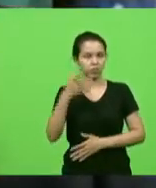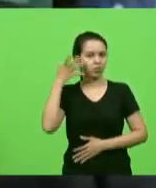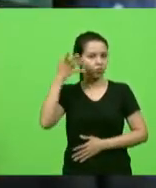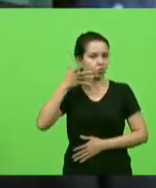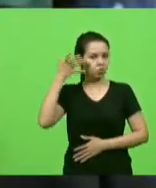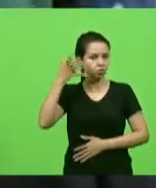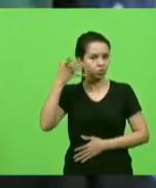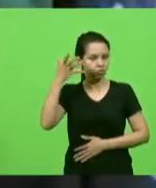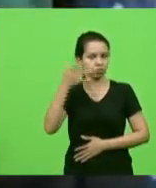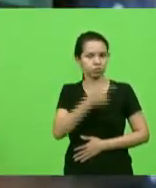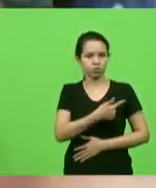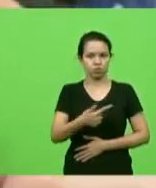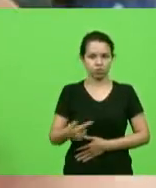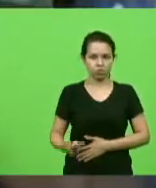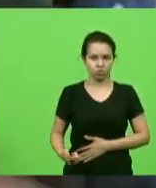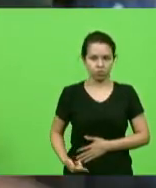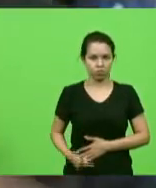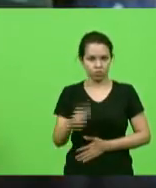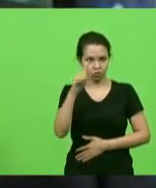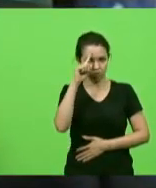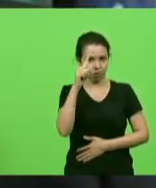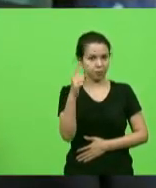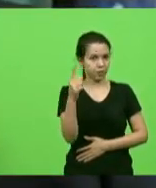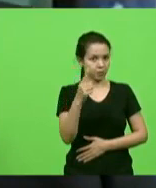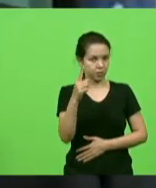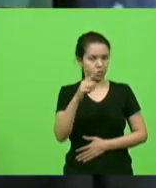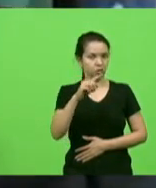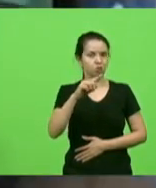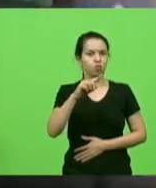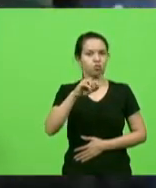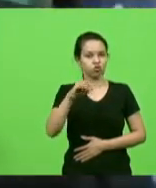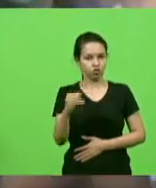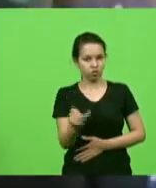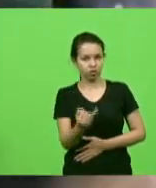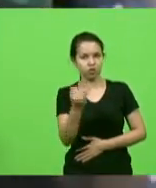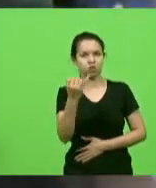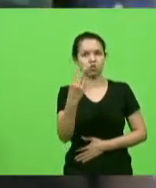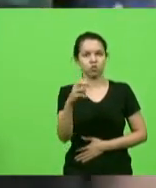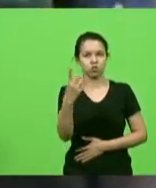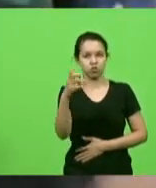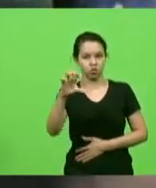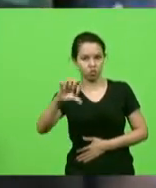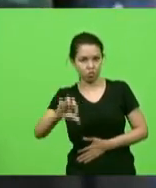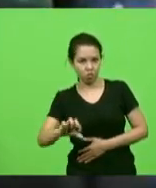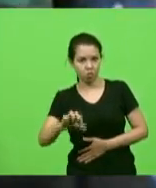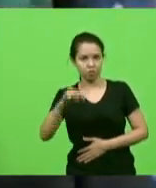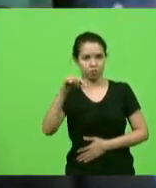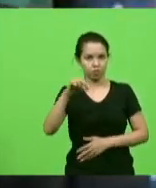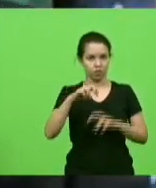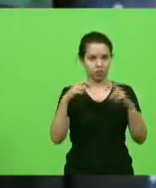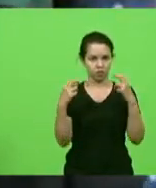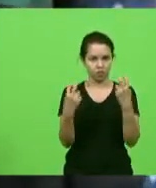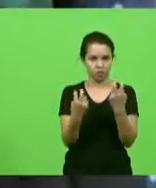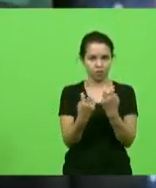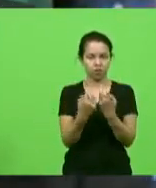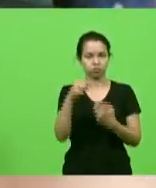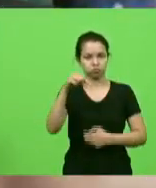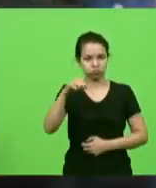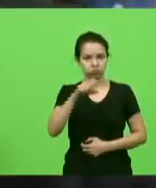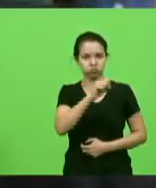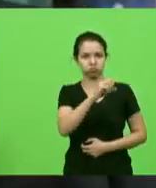chefe do executivo catarinense no dia primeiro de já de 2009 no plenário deste Parlamento Catarinense